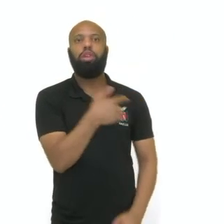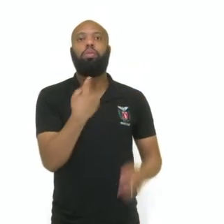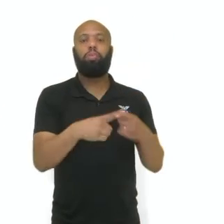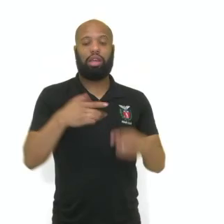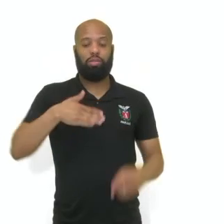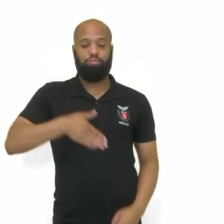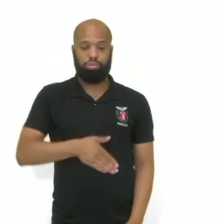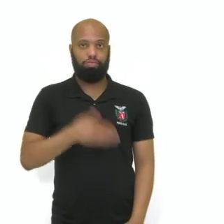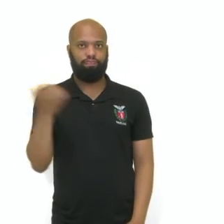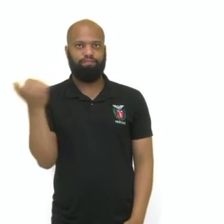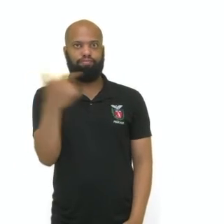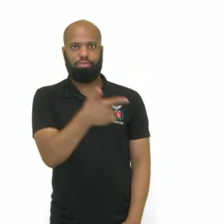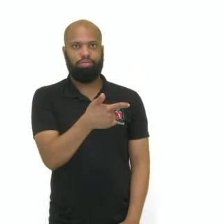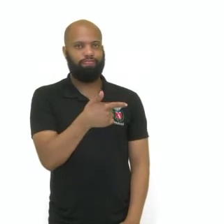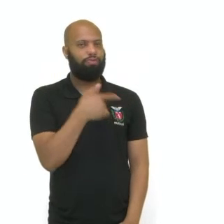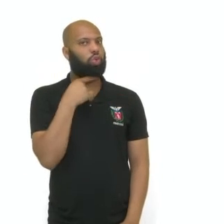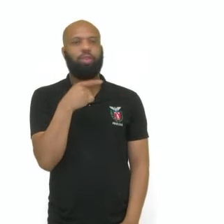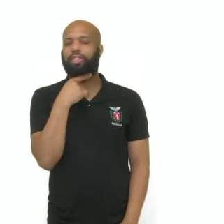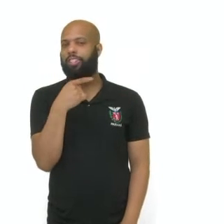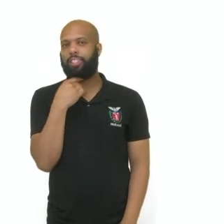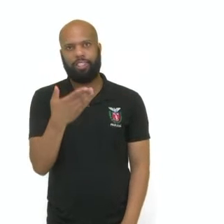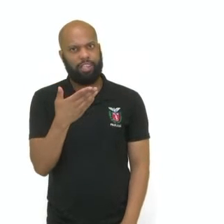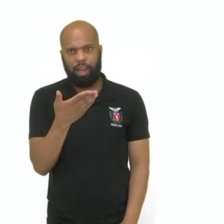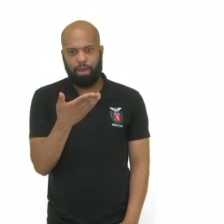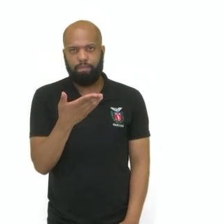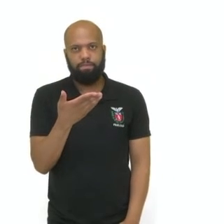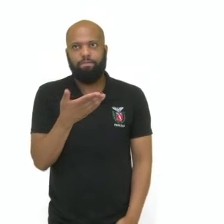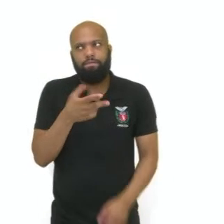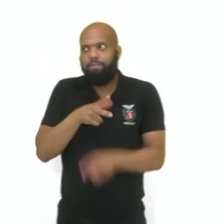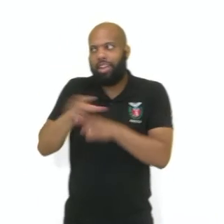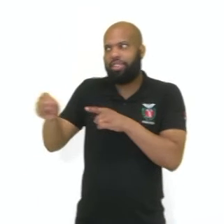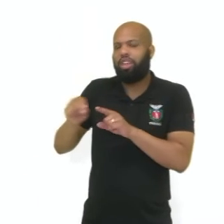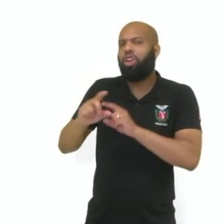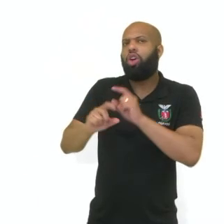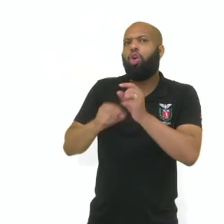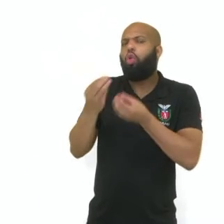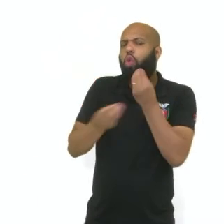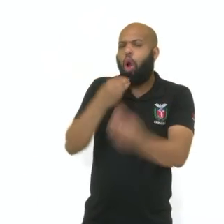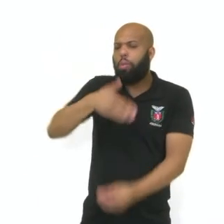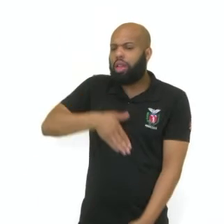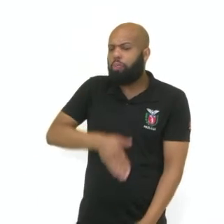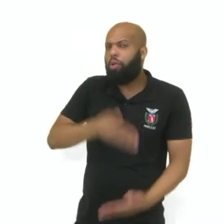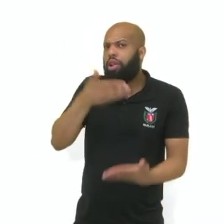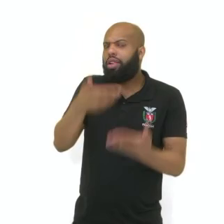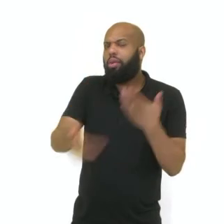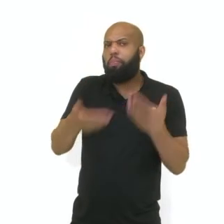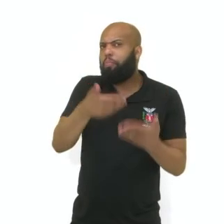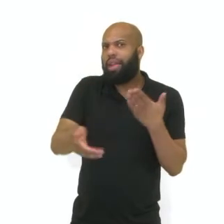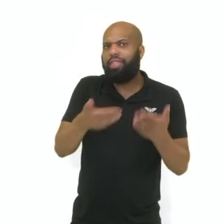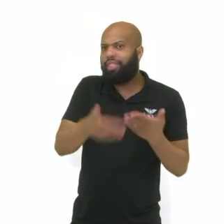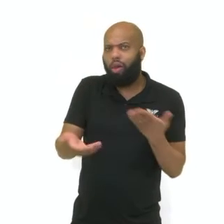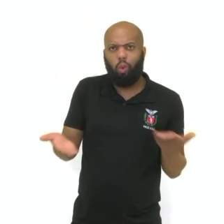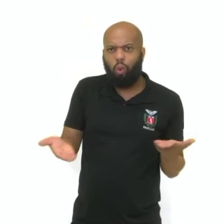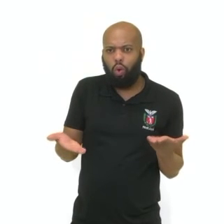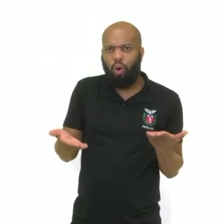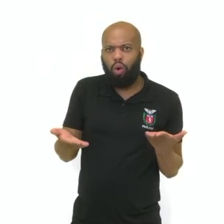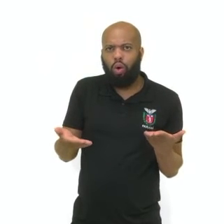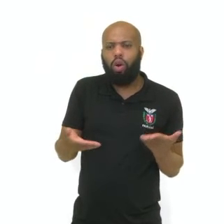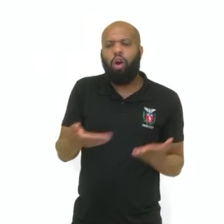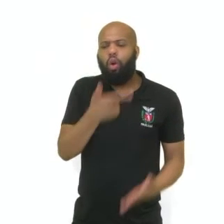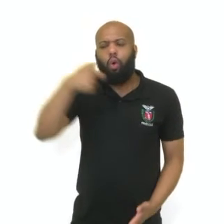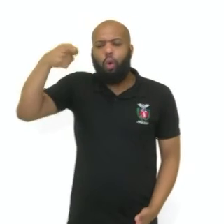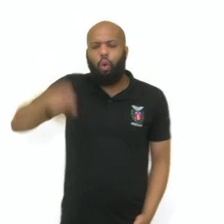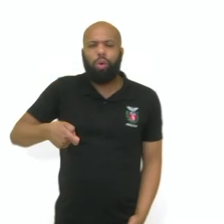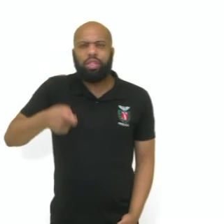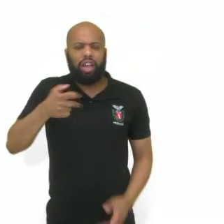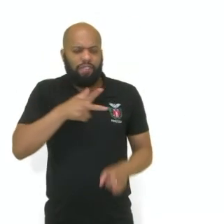exército quase imbatível, né? O que explica a derrota napoleônica em sua campanha contra os russos após